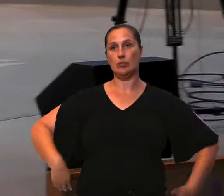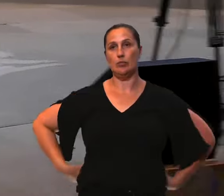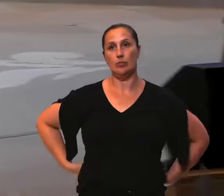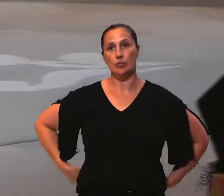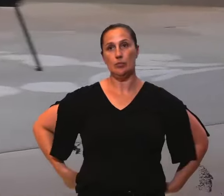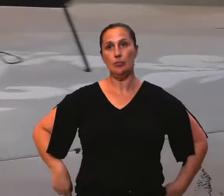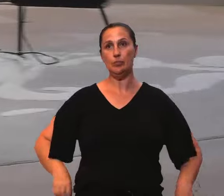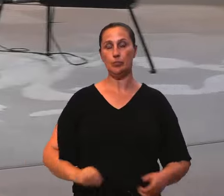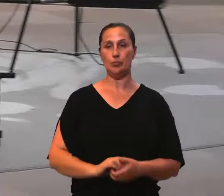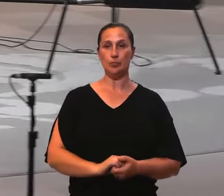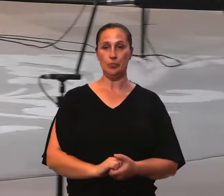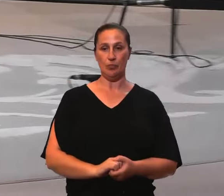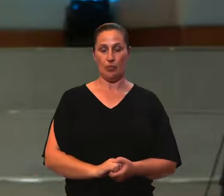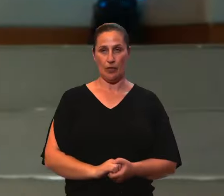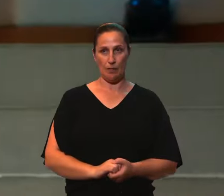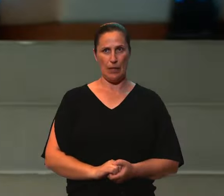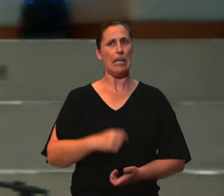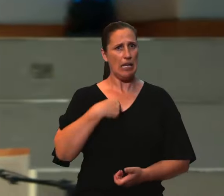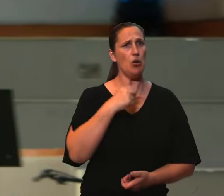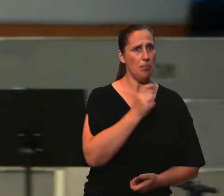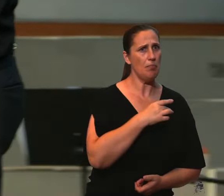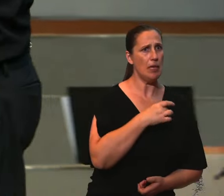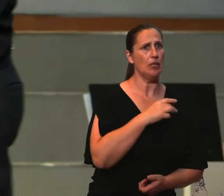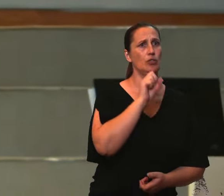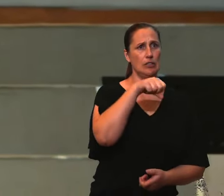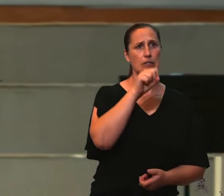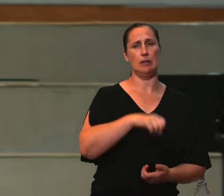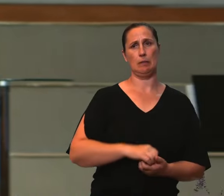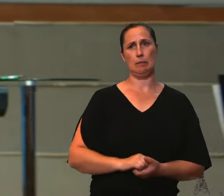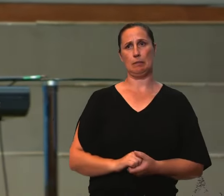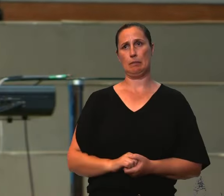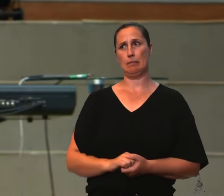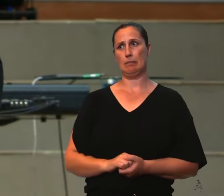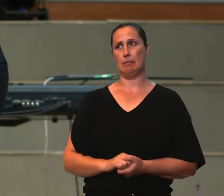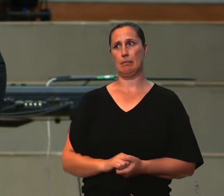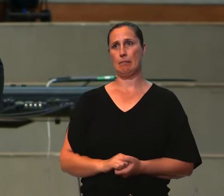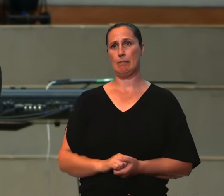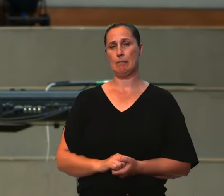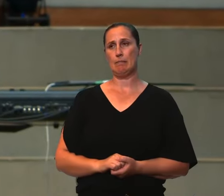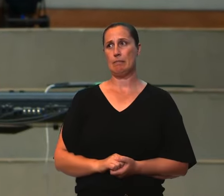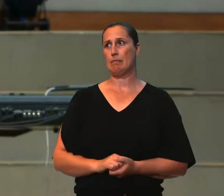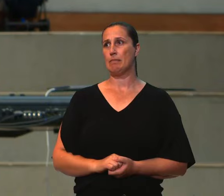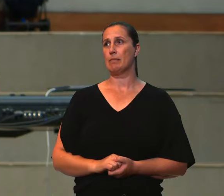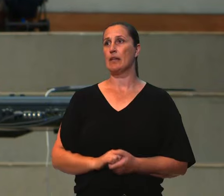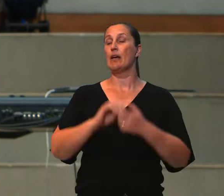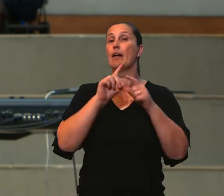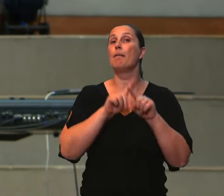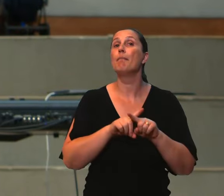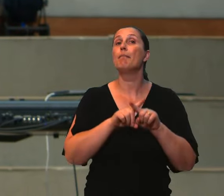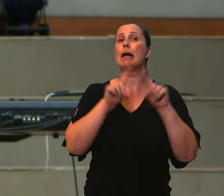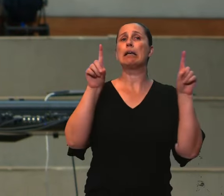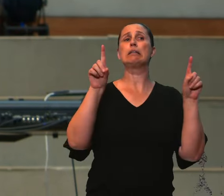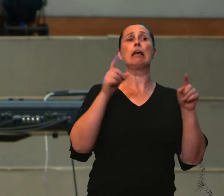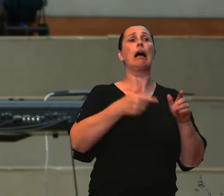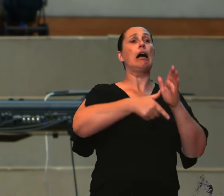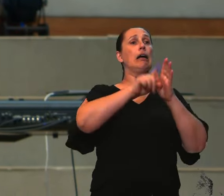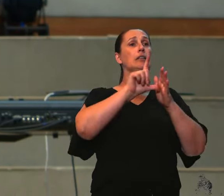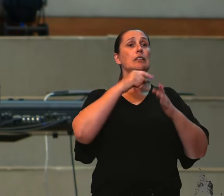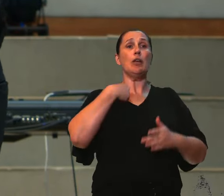Eh tenho vários medos mas antes eu tinha medo de